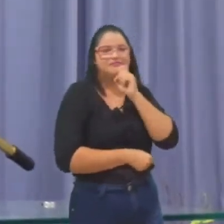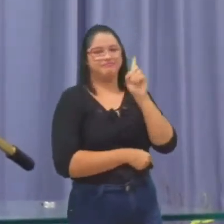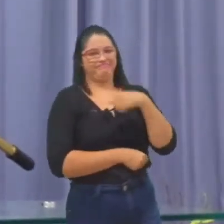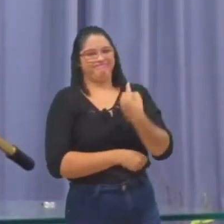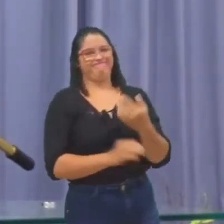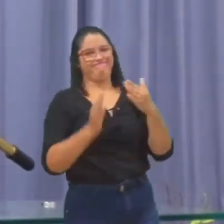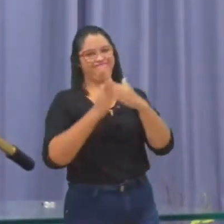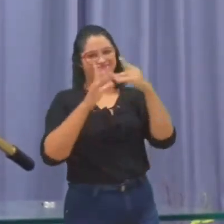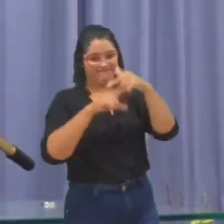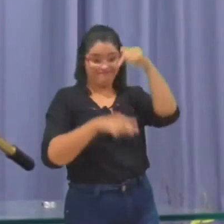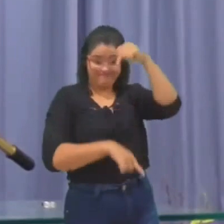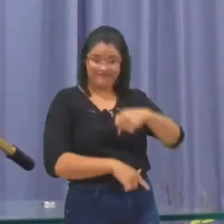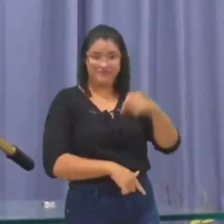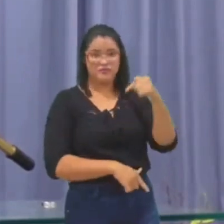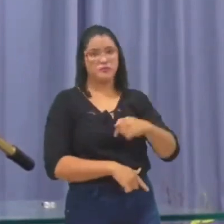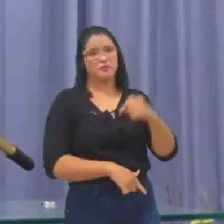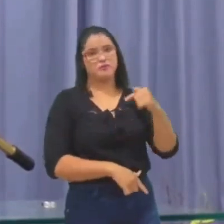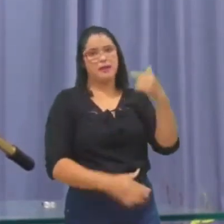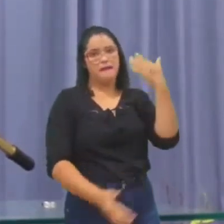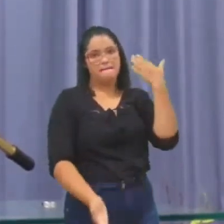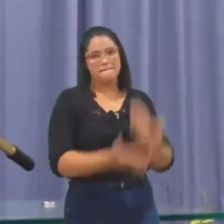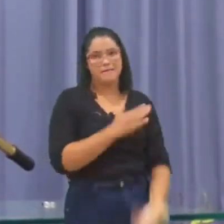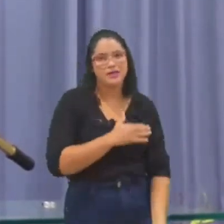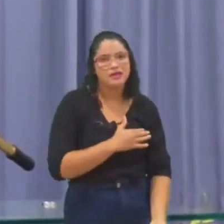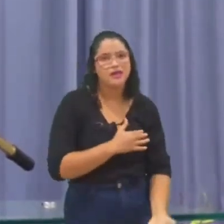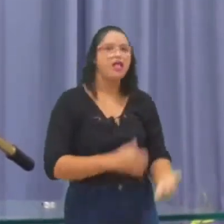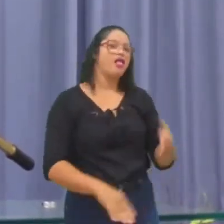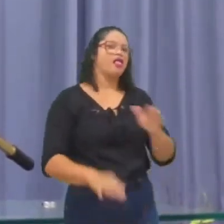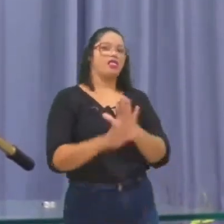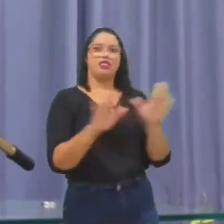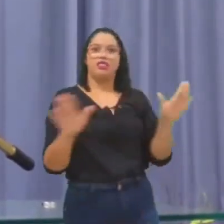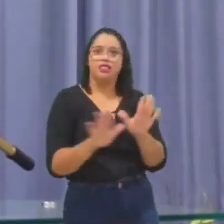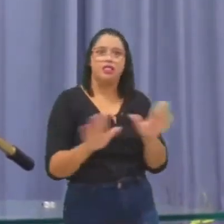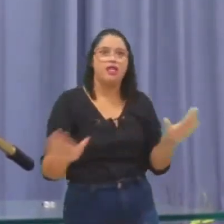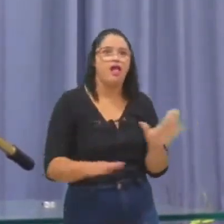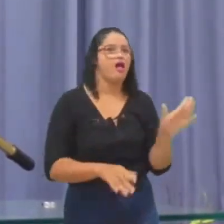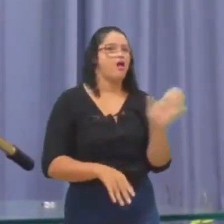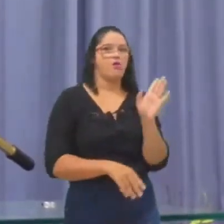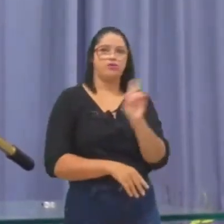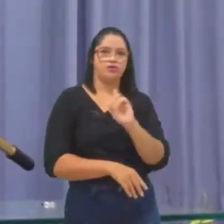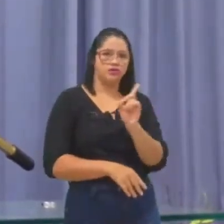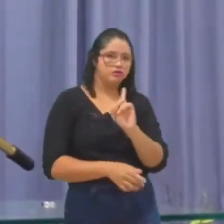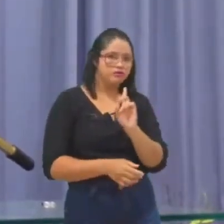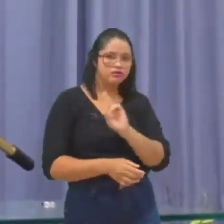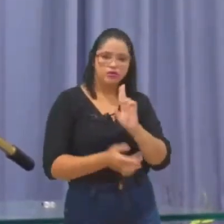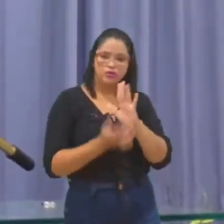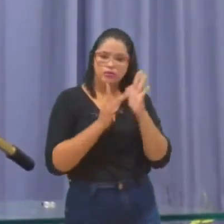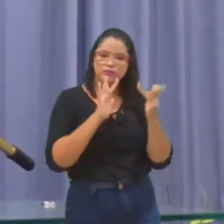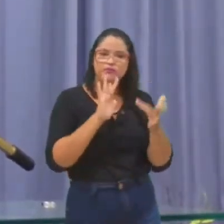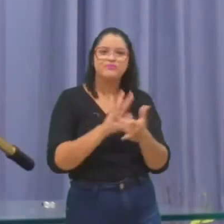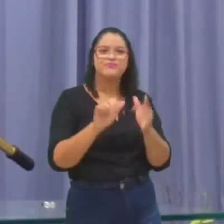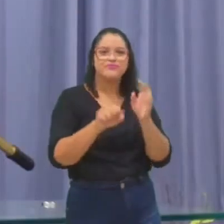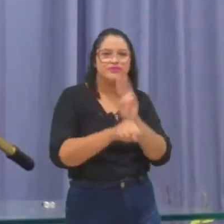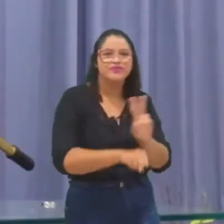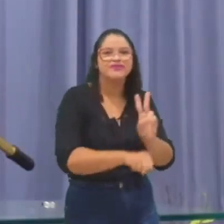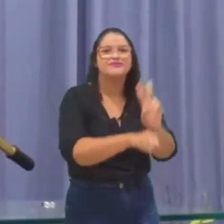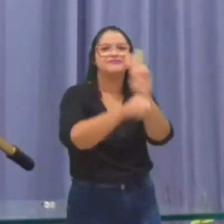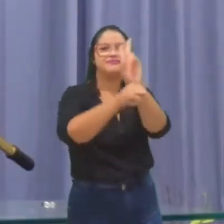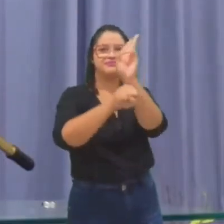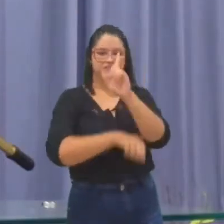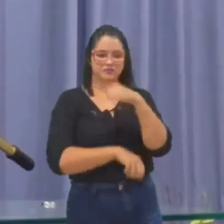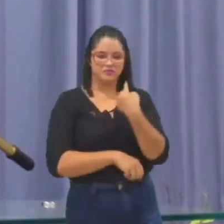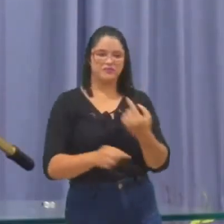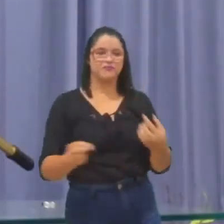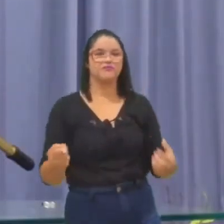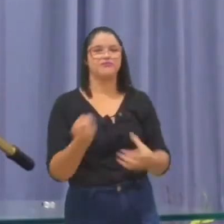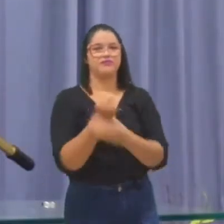igreja. Nenhum se perderá em nome de Jesus. O Senhor nos guardará, nós iremos nos proteger, fazer